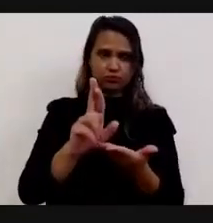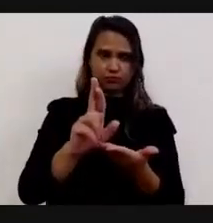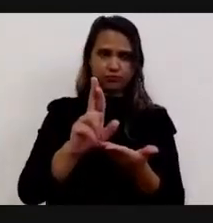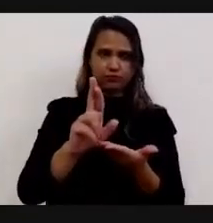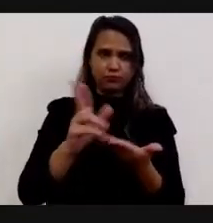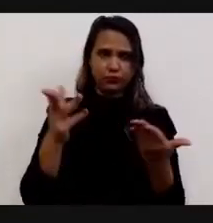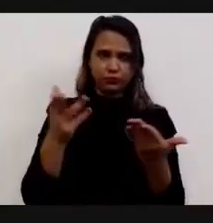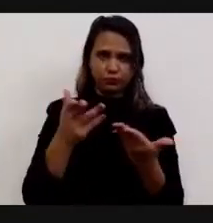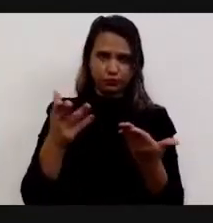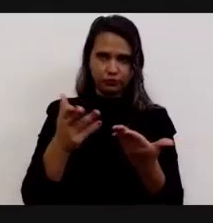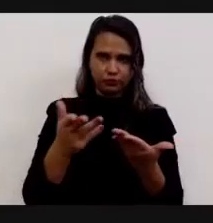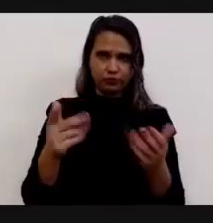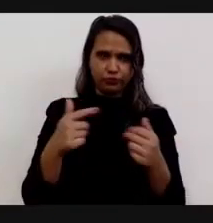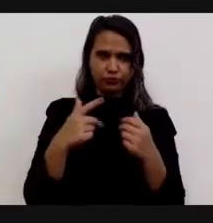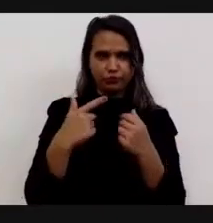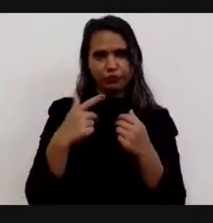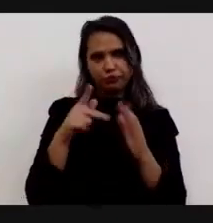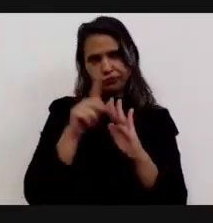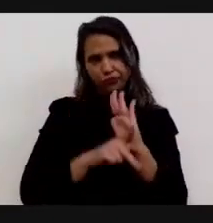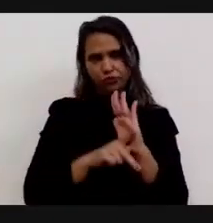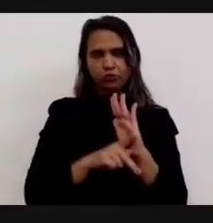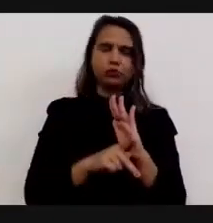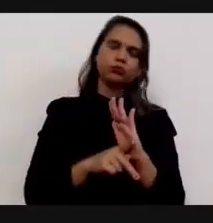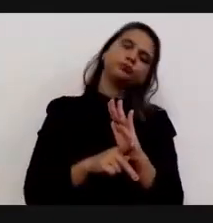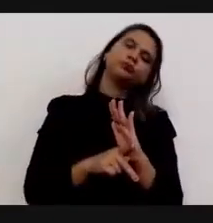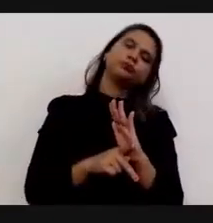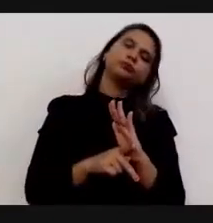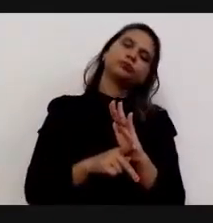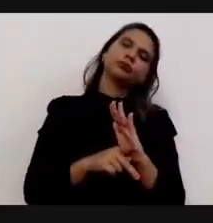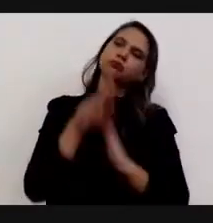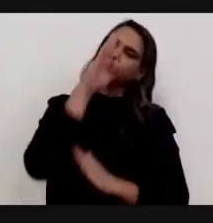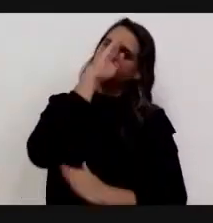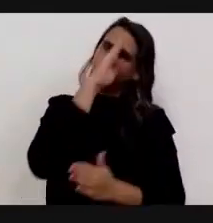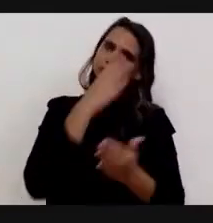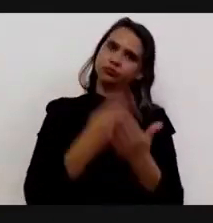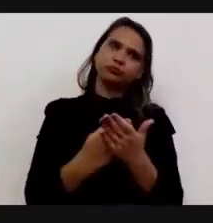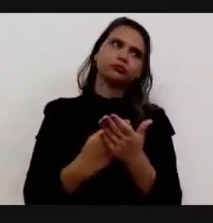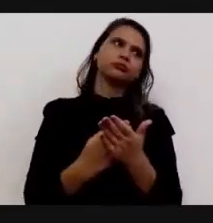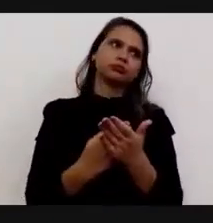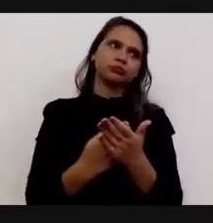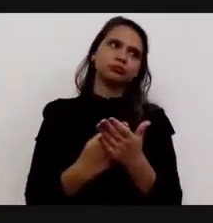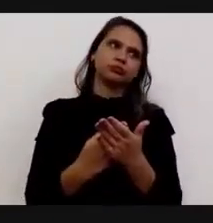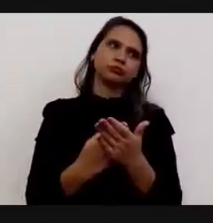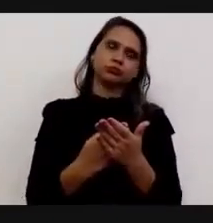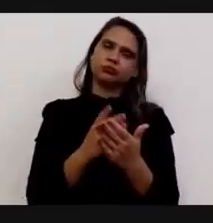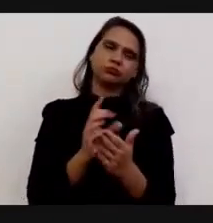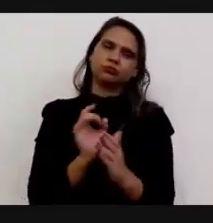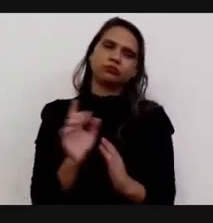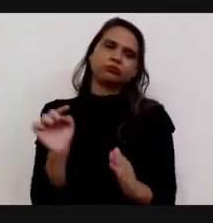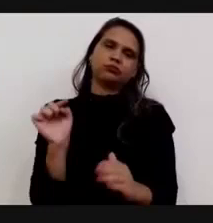Câmara Municipal, né, com esse projeto. E acredito que seja esse, Lô.